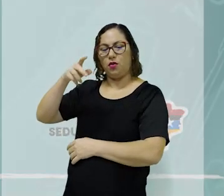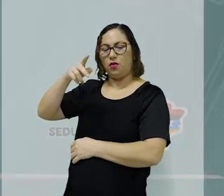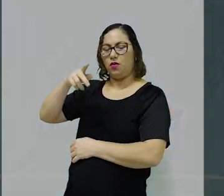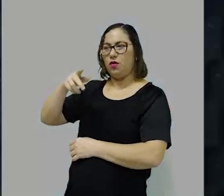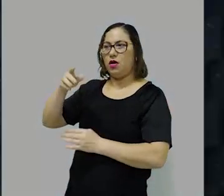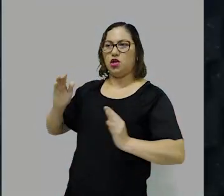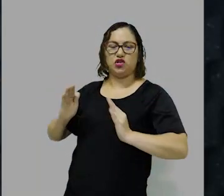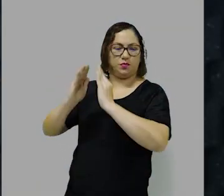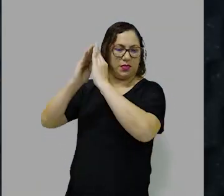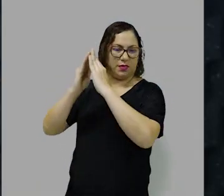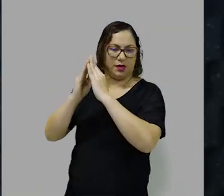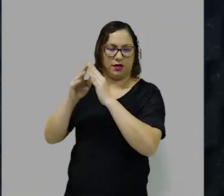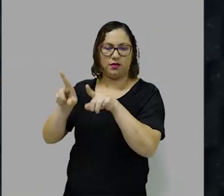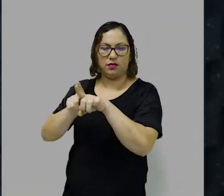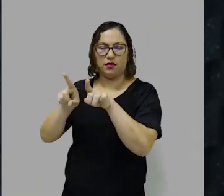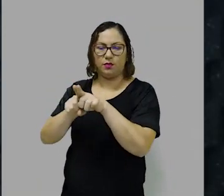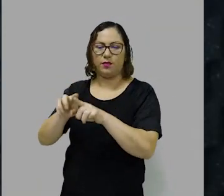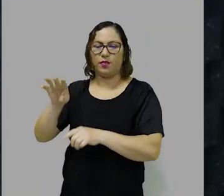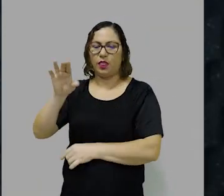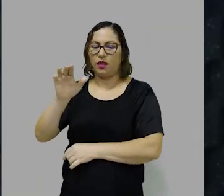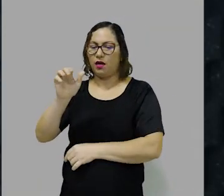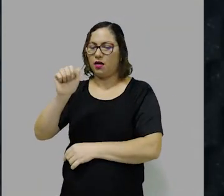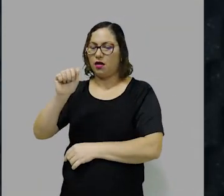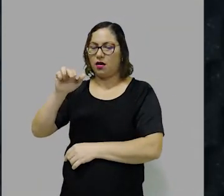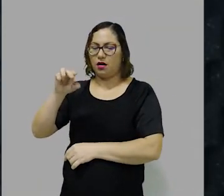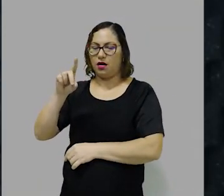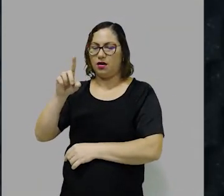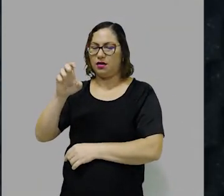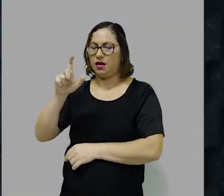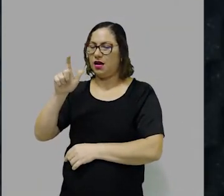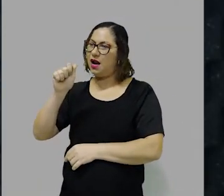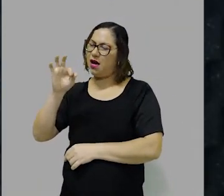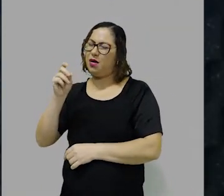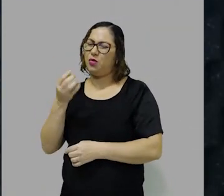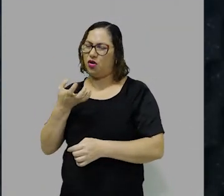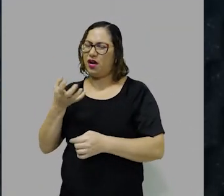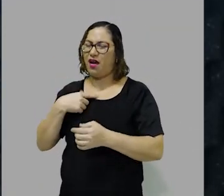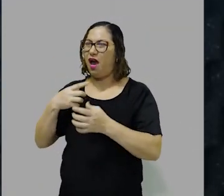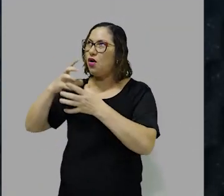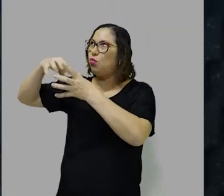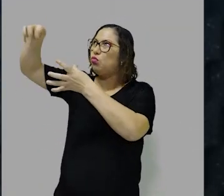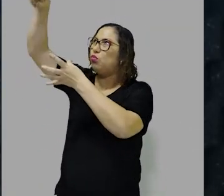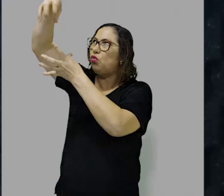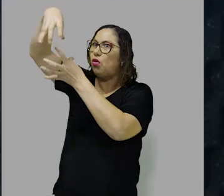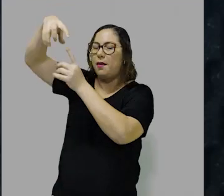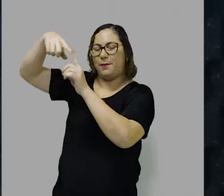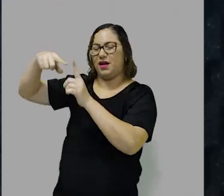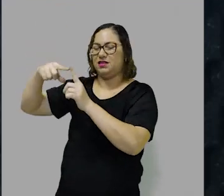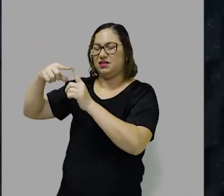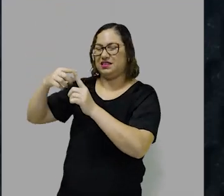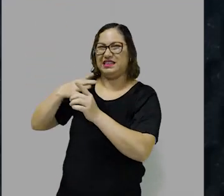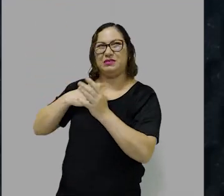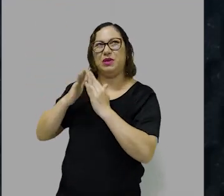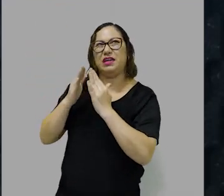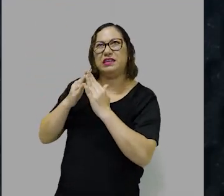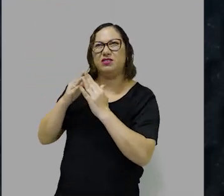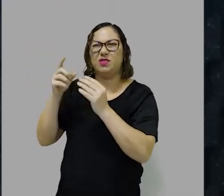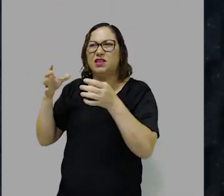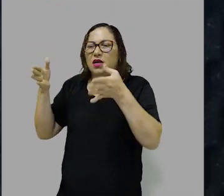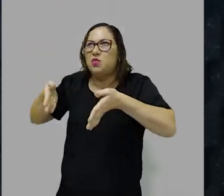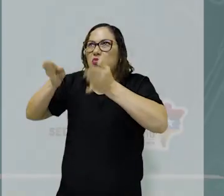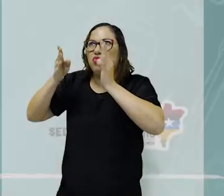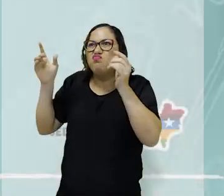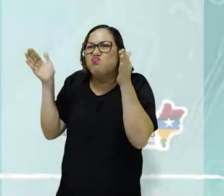acho que na hora que eu colocar, ninguém entra em casa porque o apartamento é pequeno, mas deixa quieto. Né? Artes visuais. As